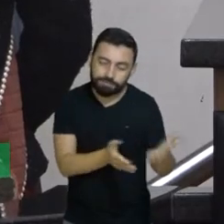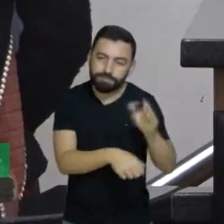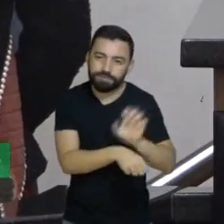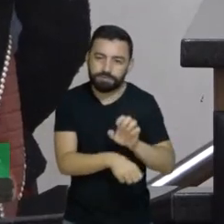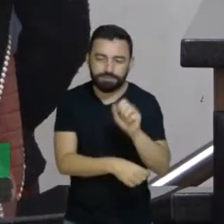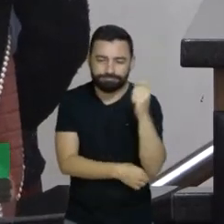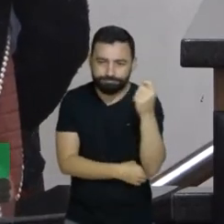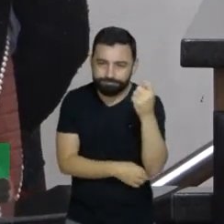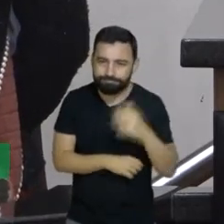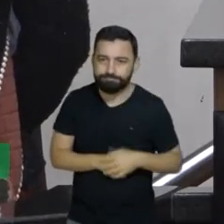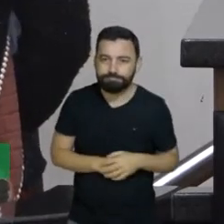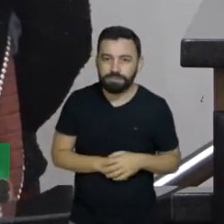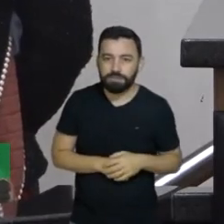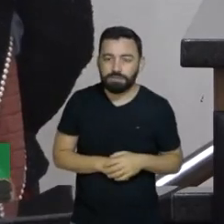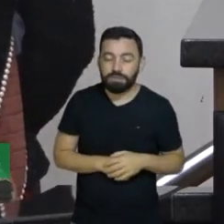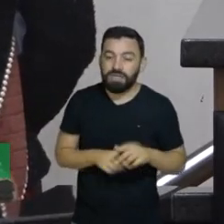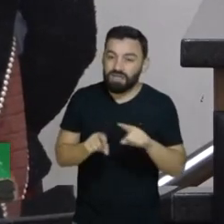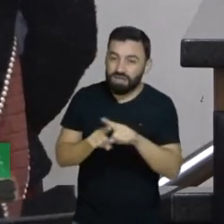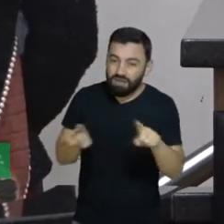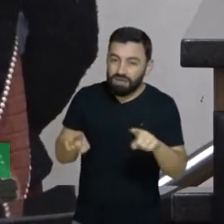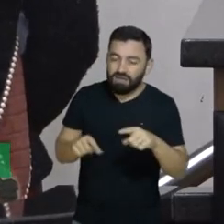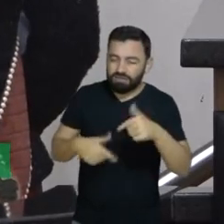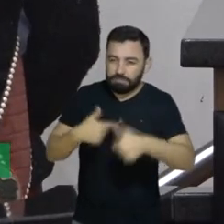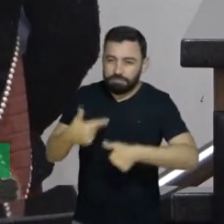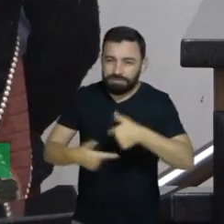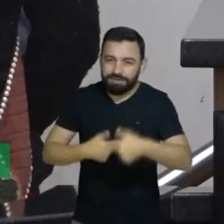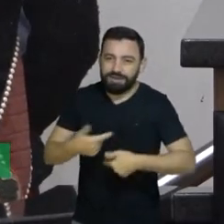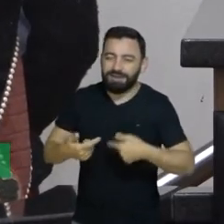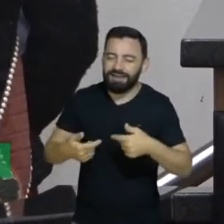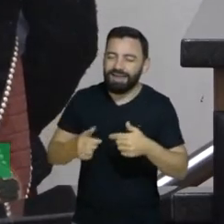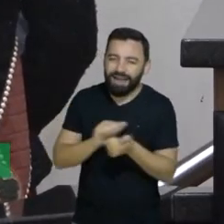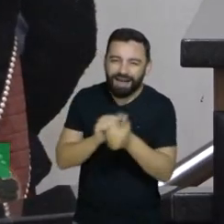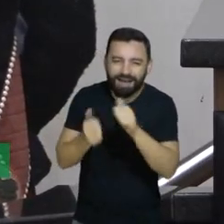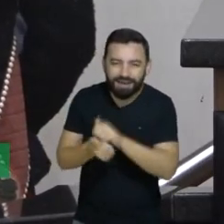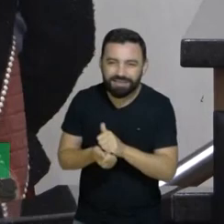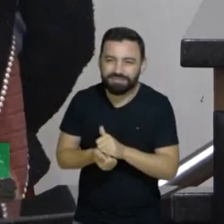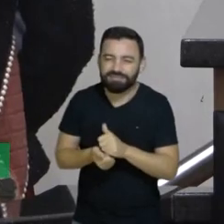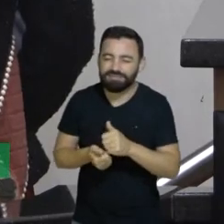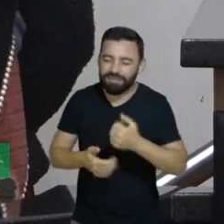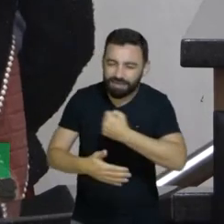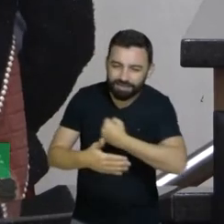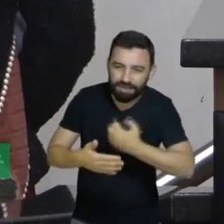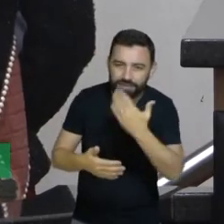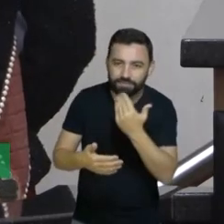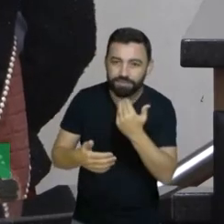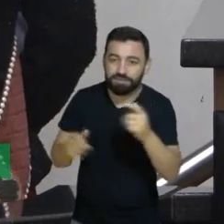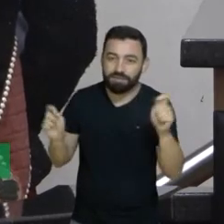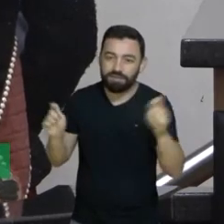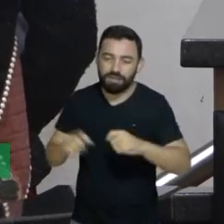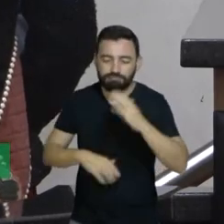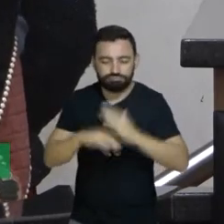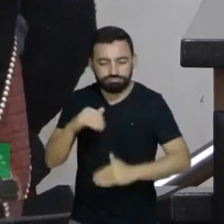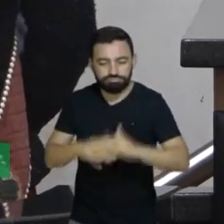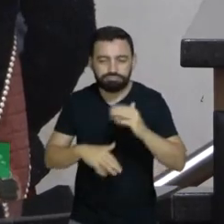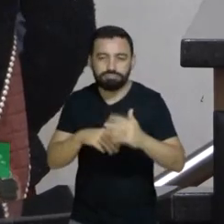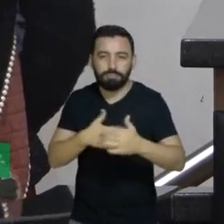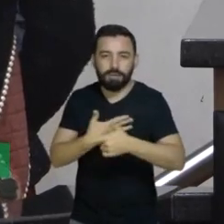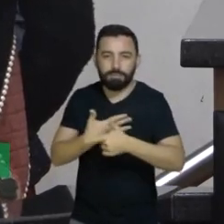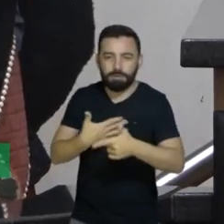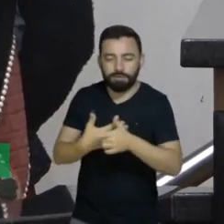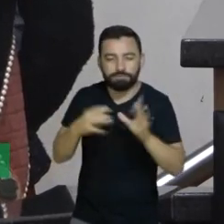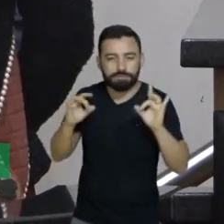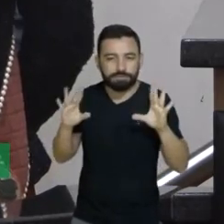que, para esses fazedores de arte, cultura e gastronomia, possam desempenhar seus papéis